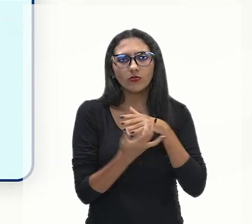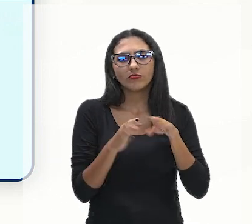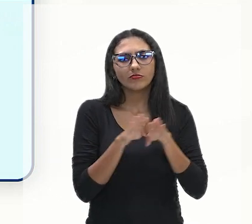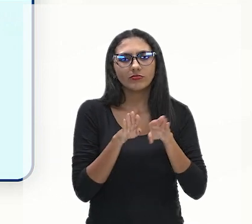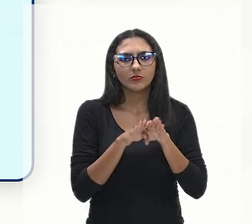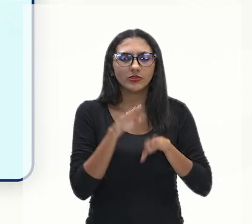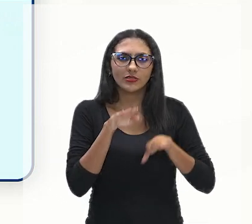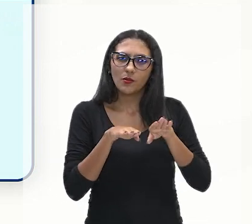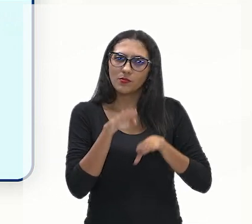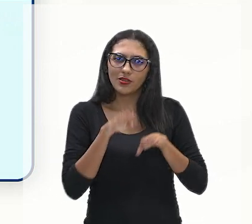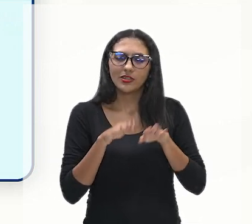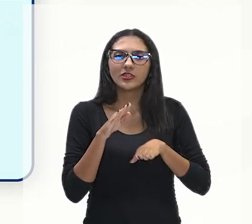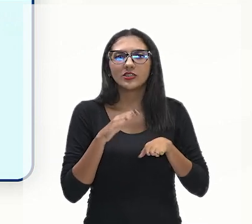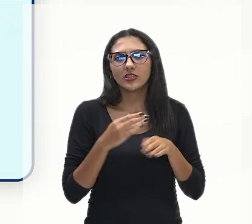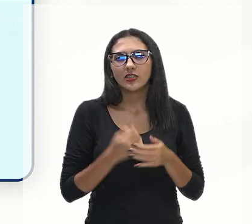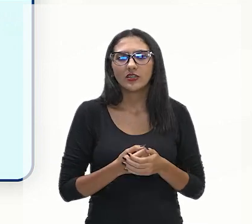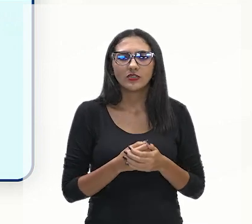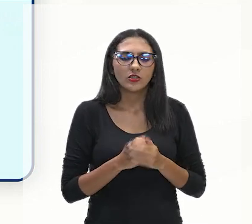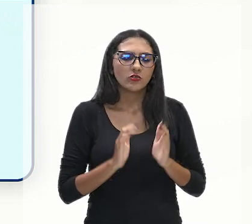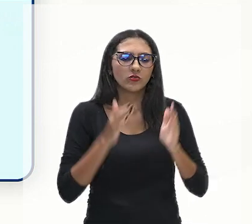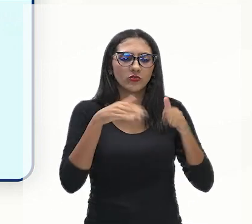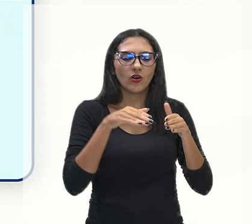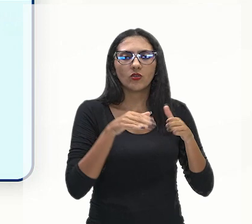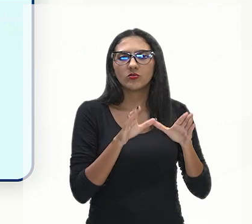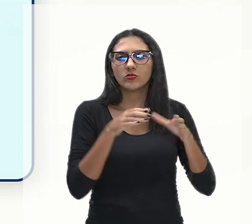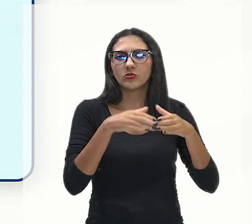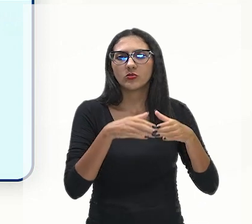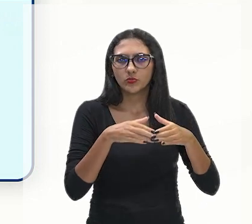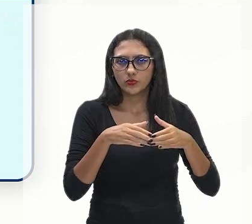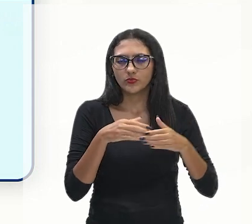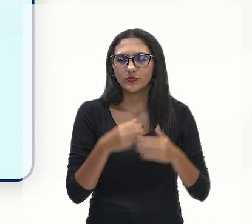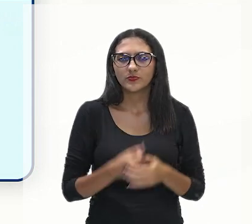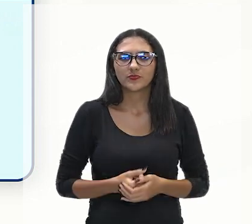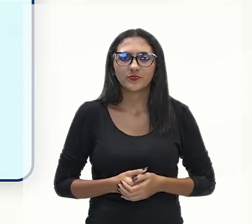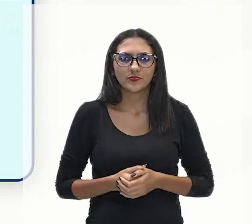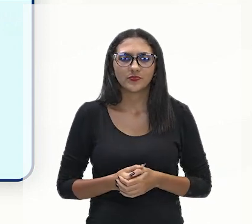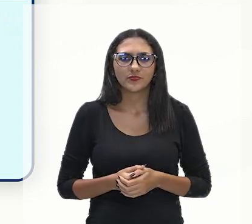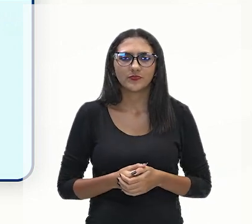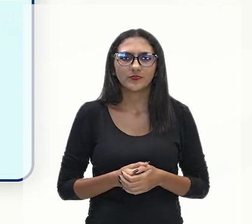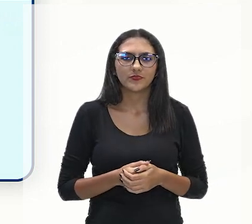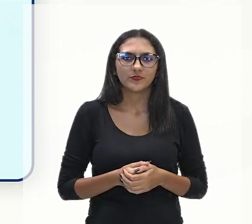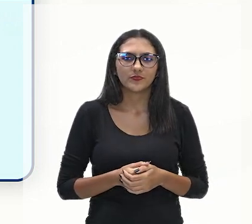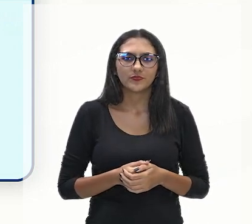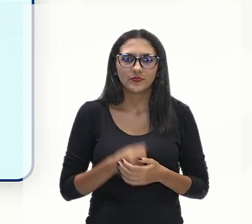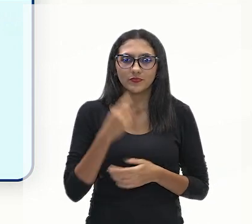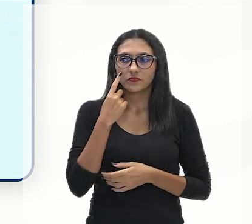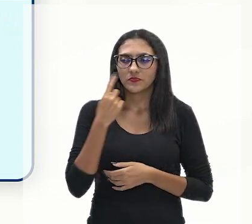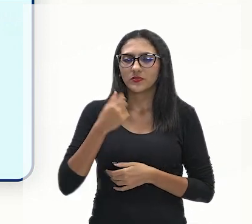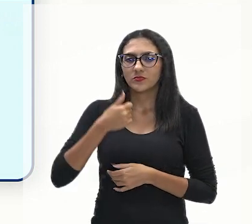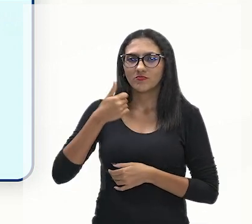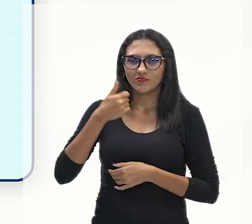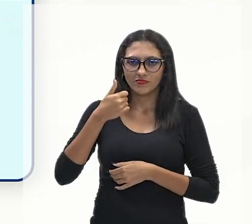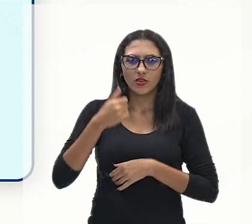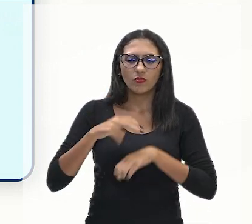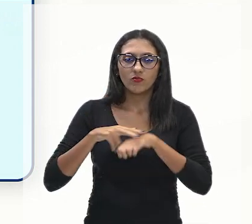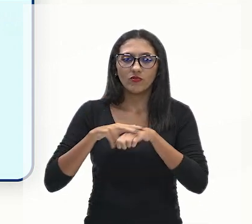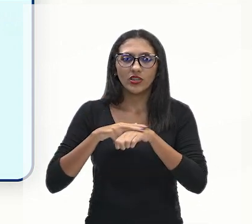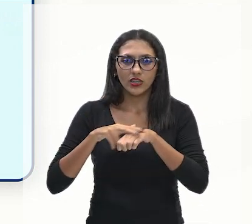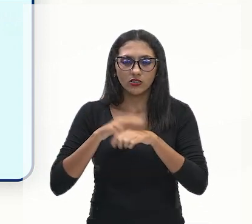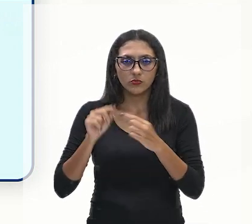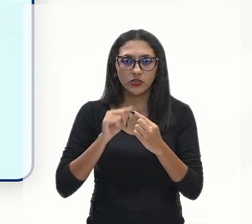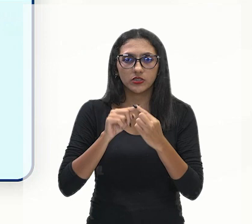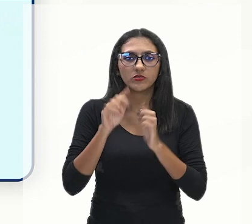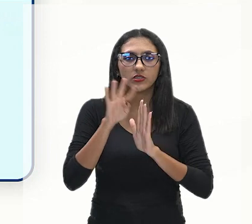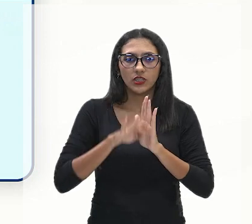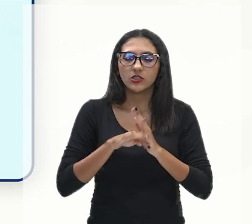do texto. Então, nós temos aqui o significado do texto, meaning, mas para a gente chegar nele, temos que entender o